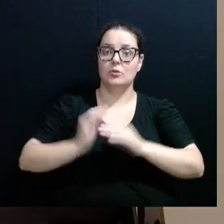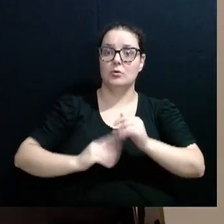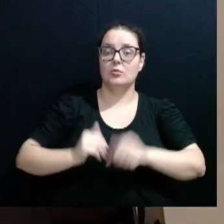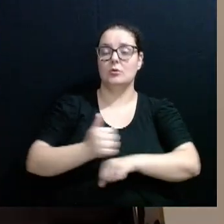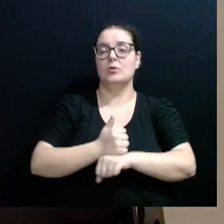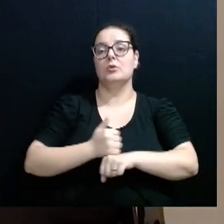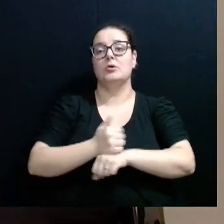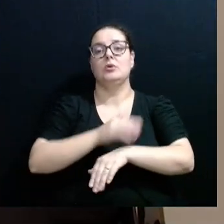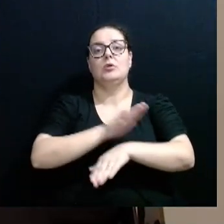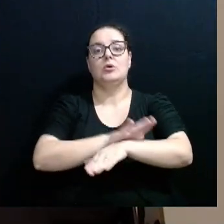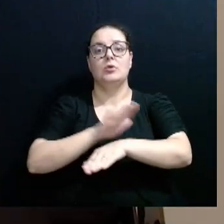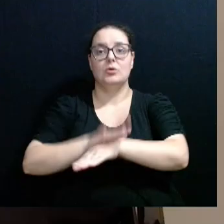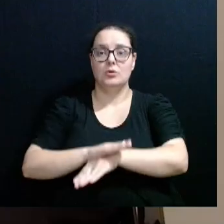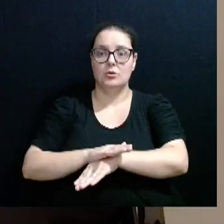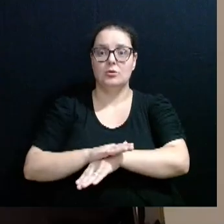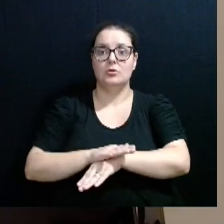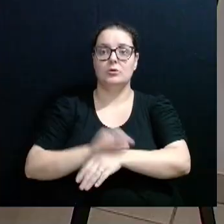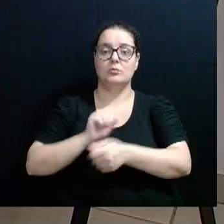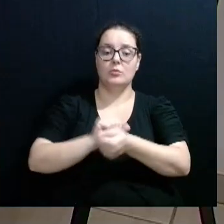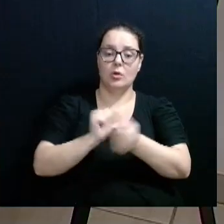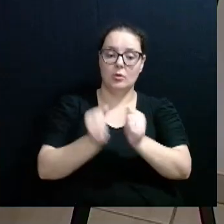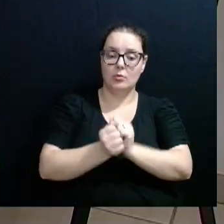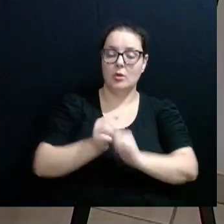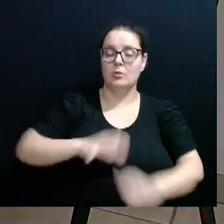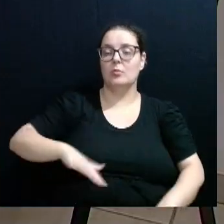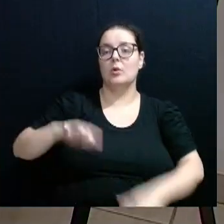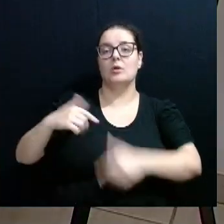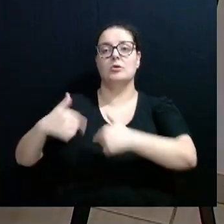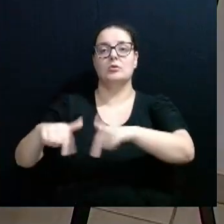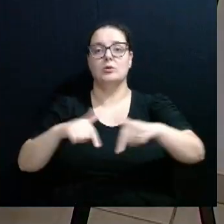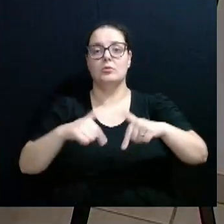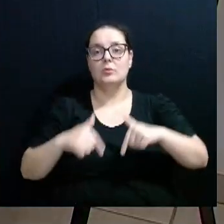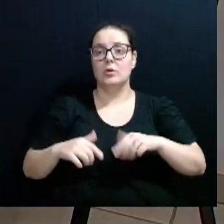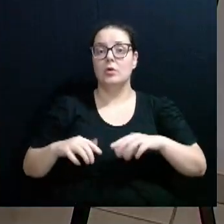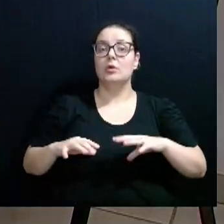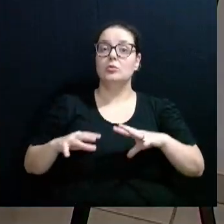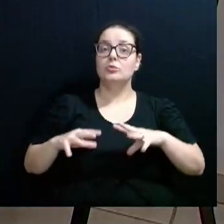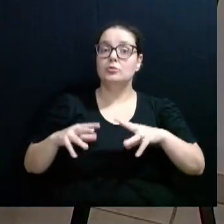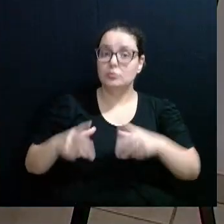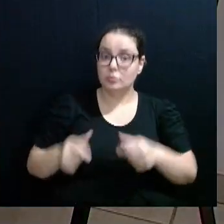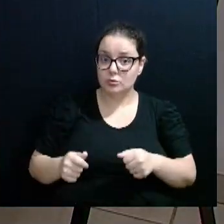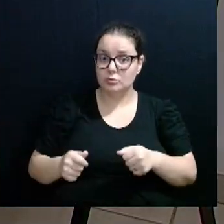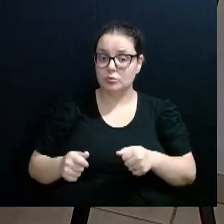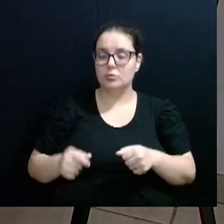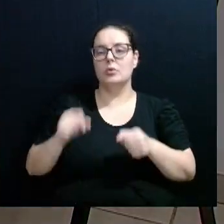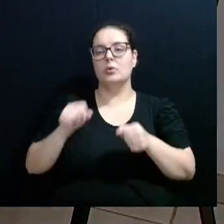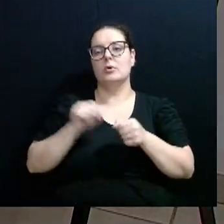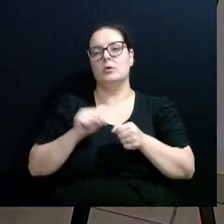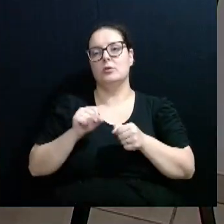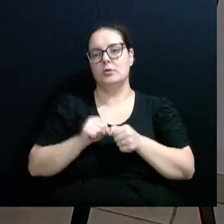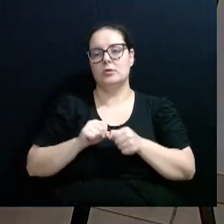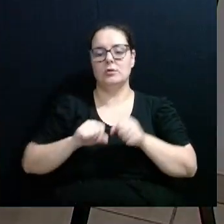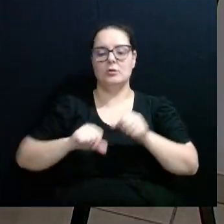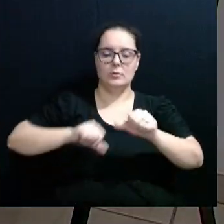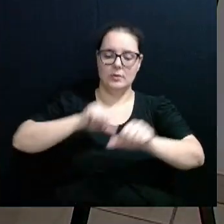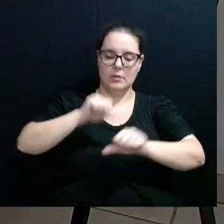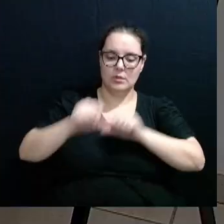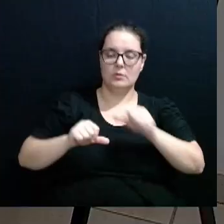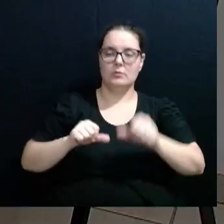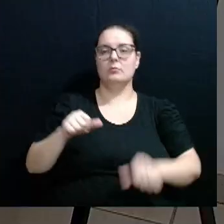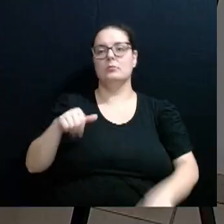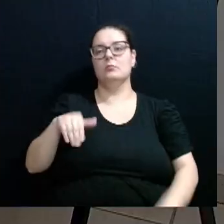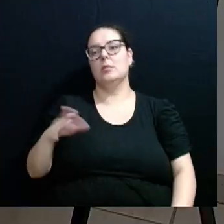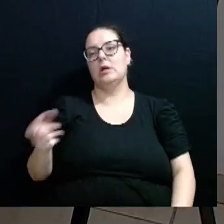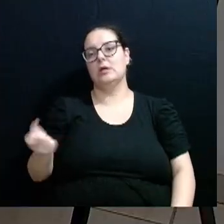uma recolocação no mercado de trabalho. Isso tudo fazendo a transformação além do ato